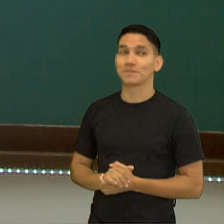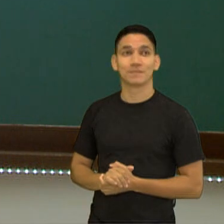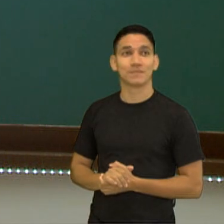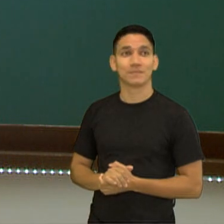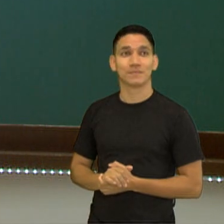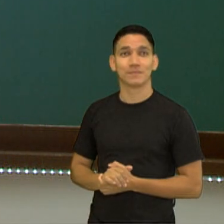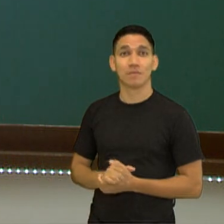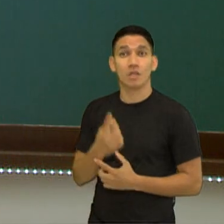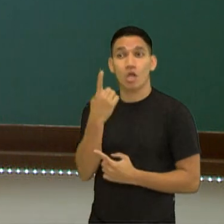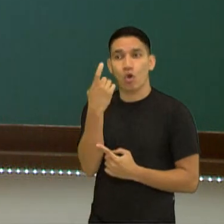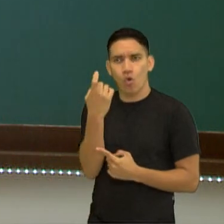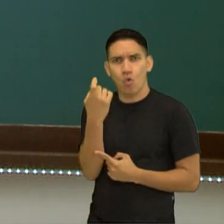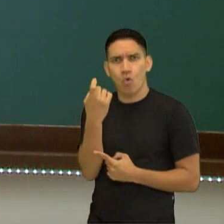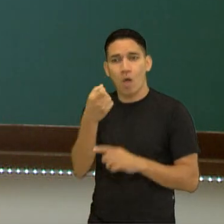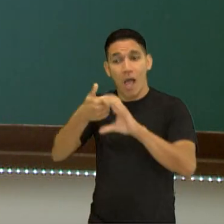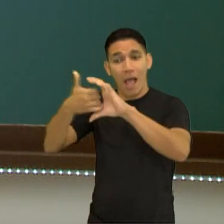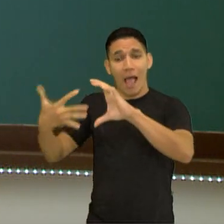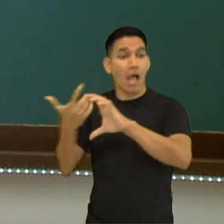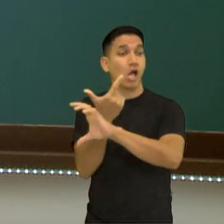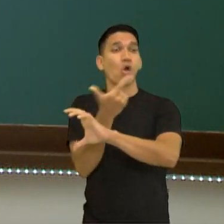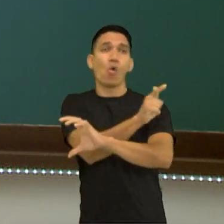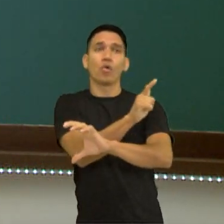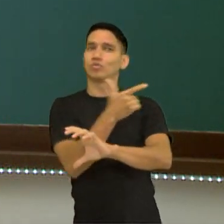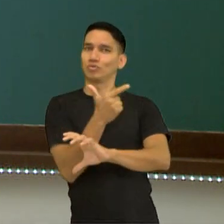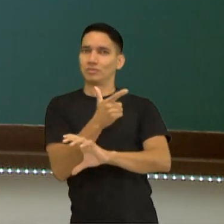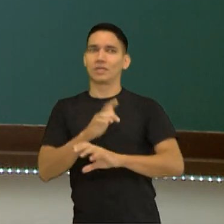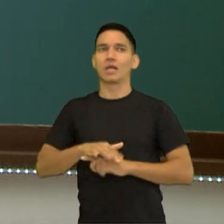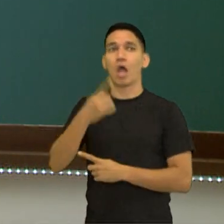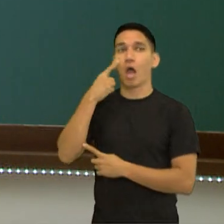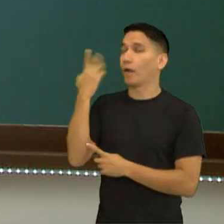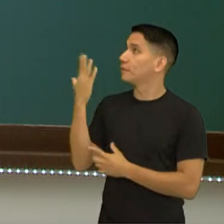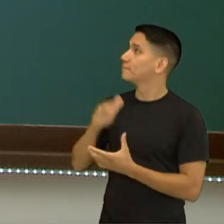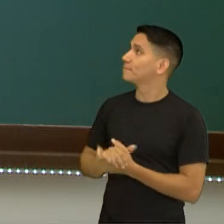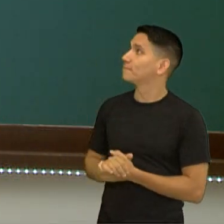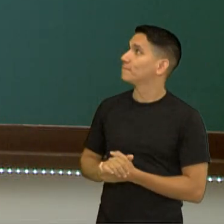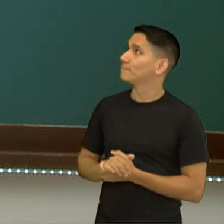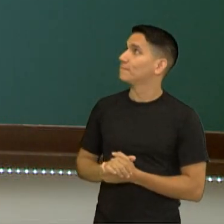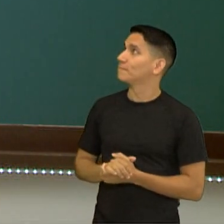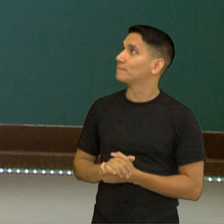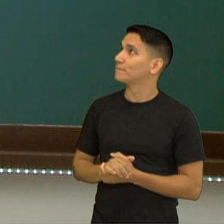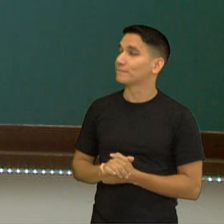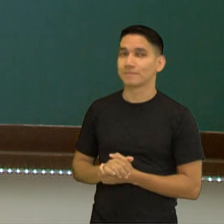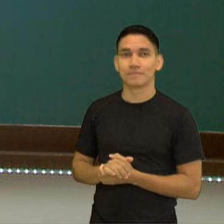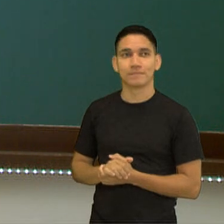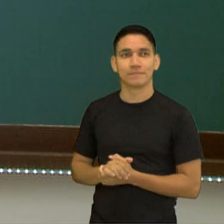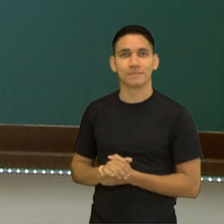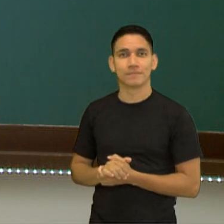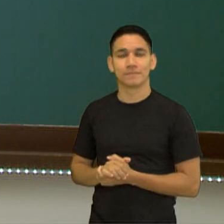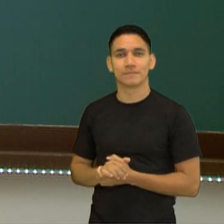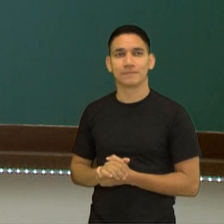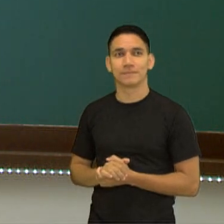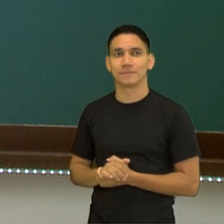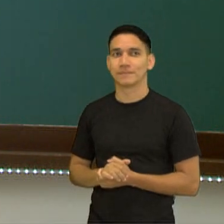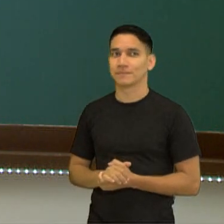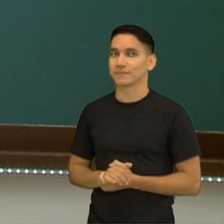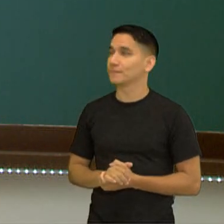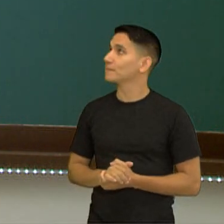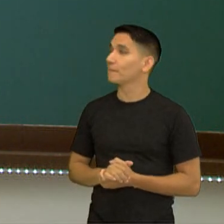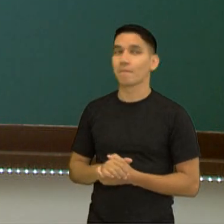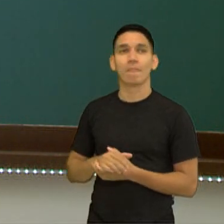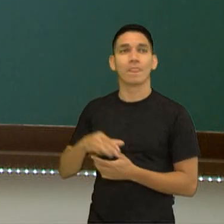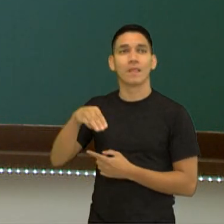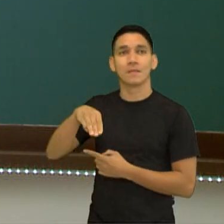um tem uma característica que os outros não têm. Então, olha só. Millie is the shortest mascot.